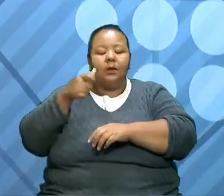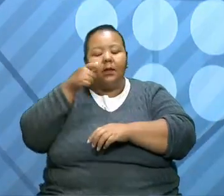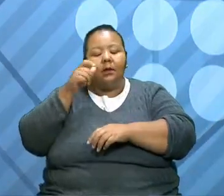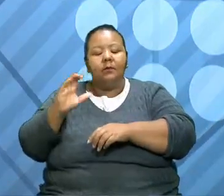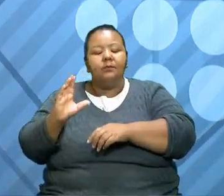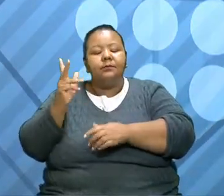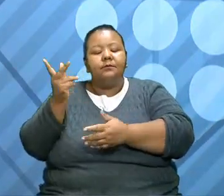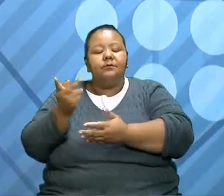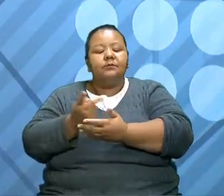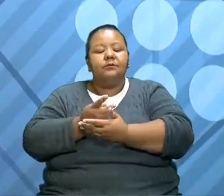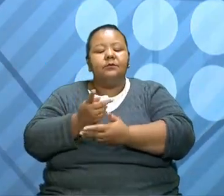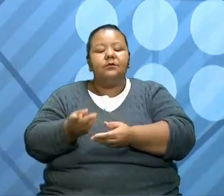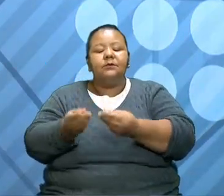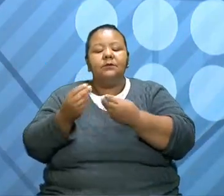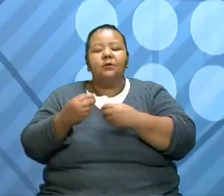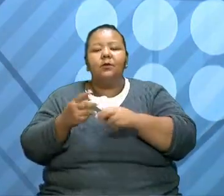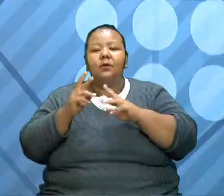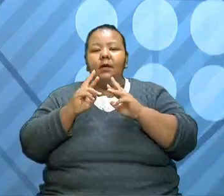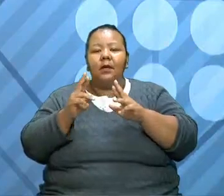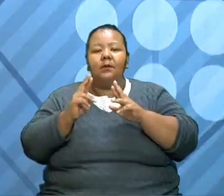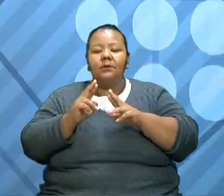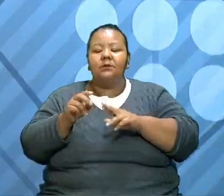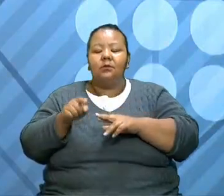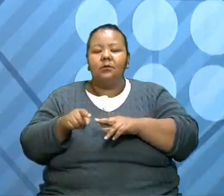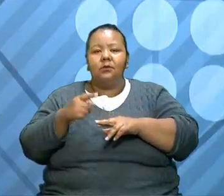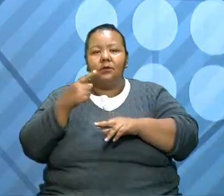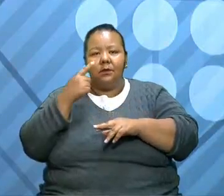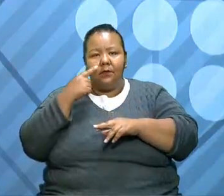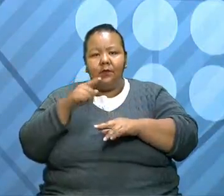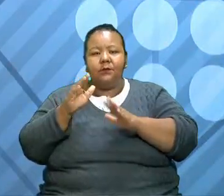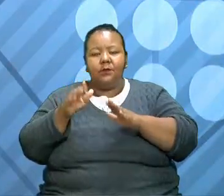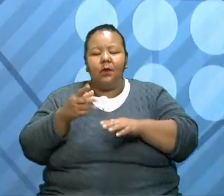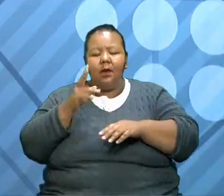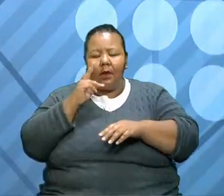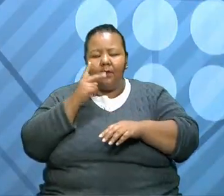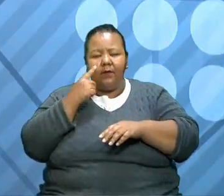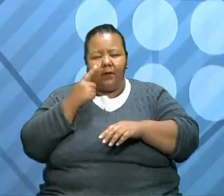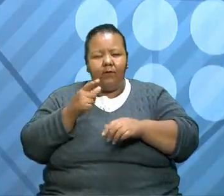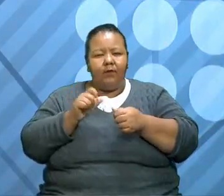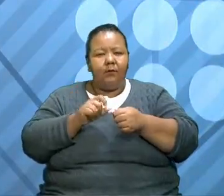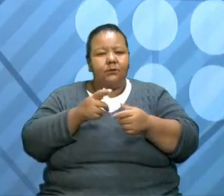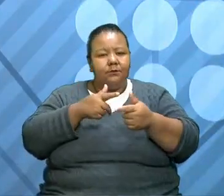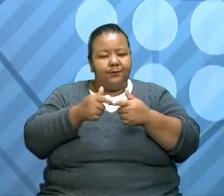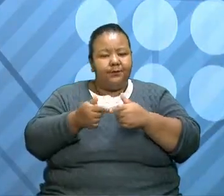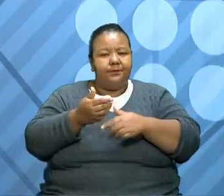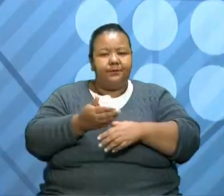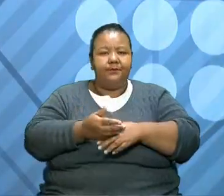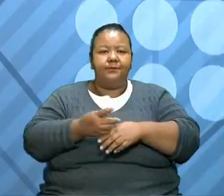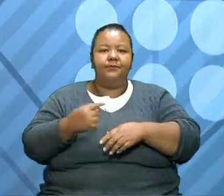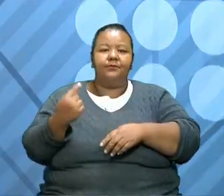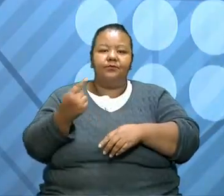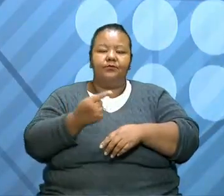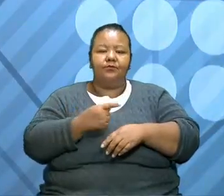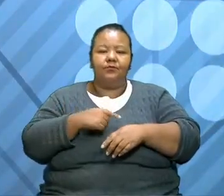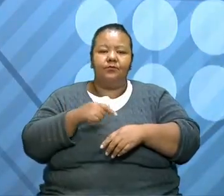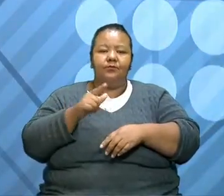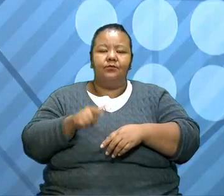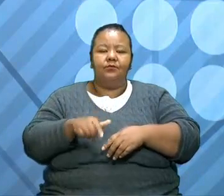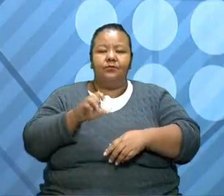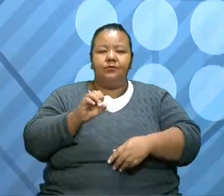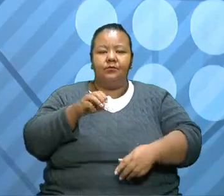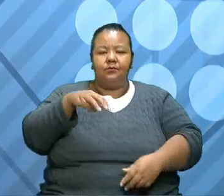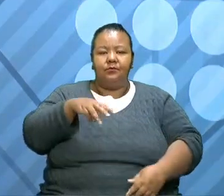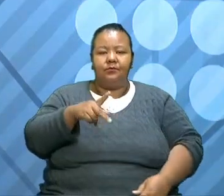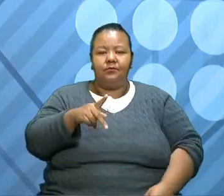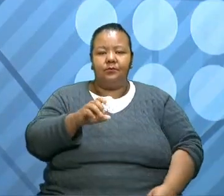aqui que vocês receberam de reclamação? Ah, vamos então agora ajustar, vamos resolver. E aí nós temos nosso empowerment,